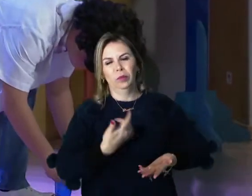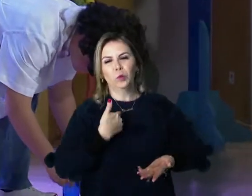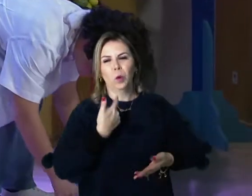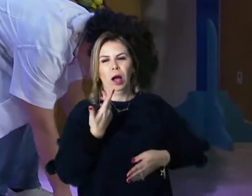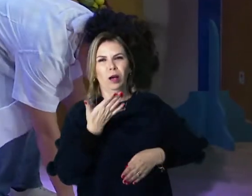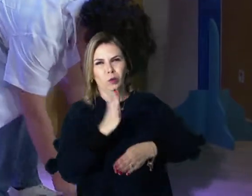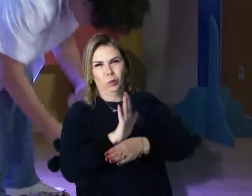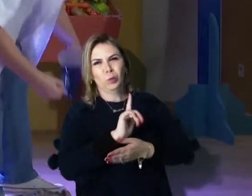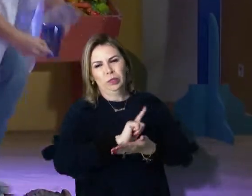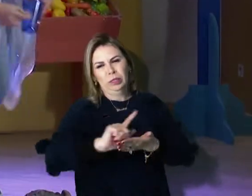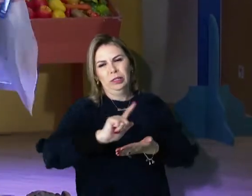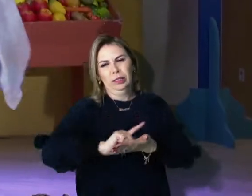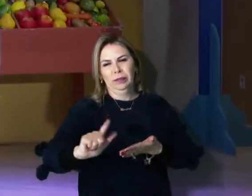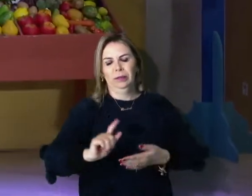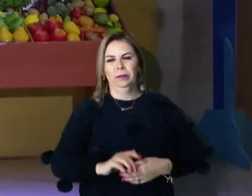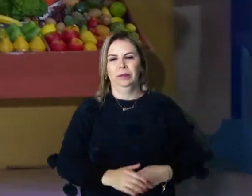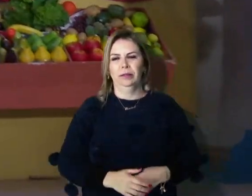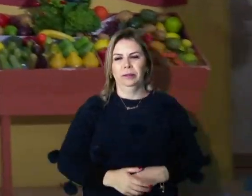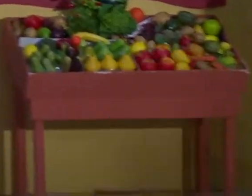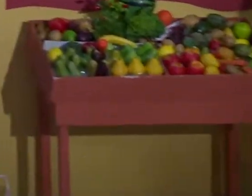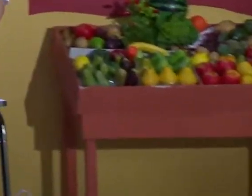bagunça. Então...